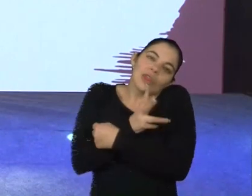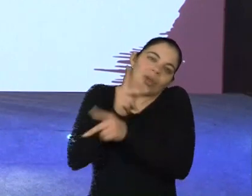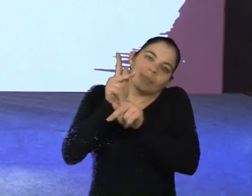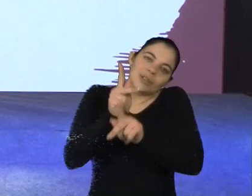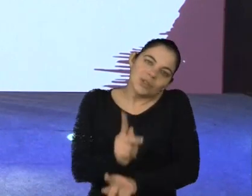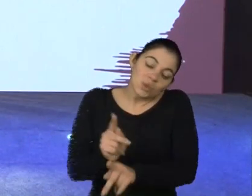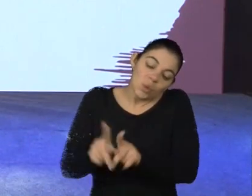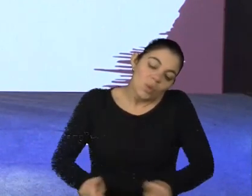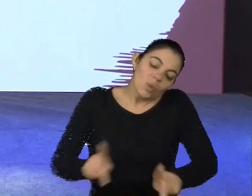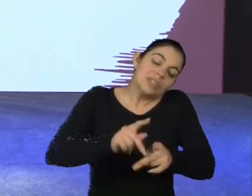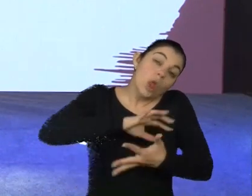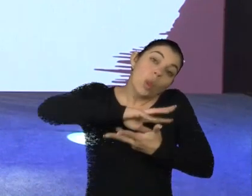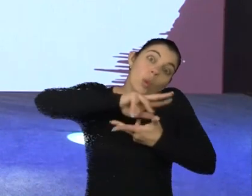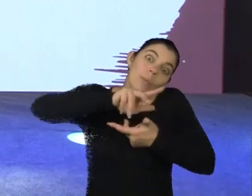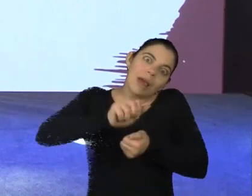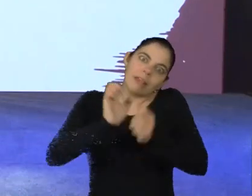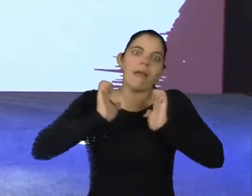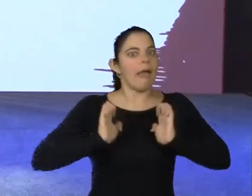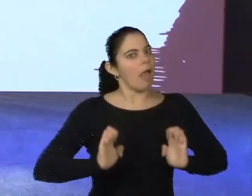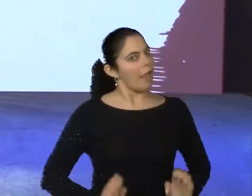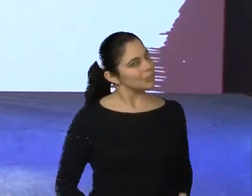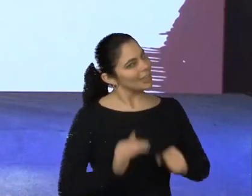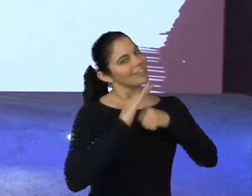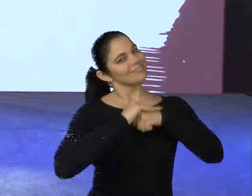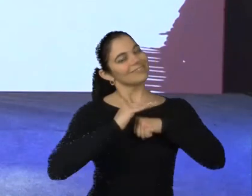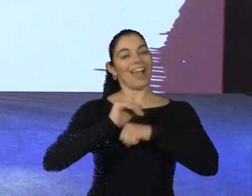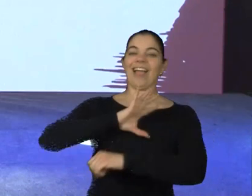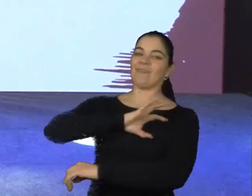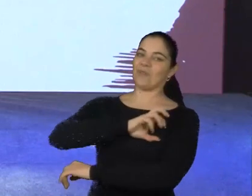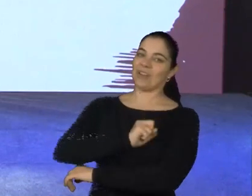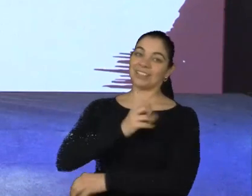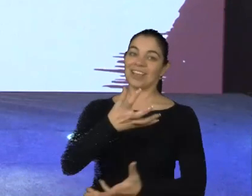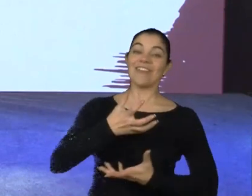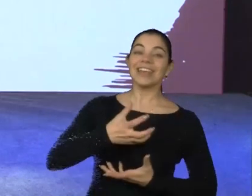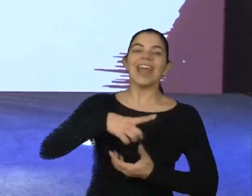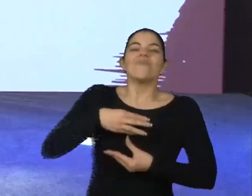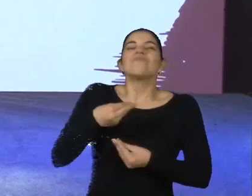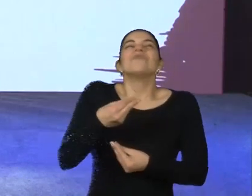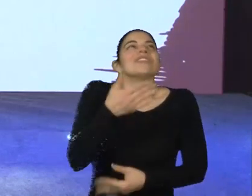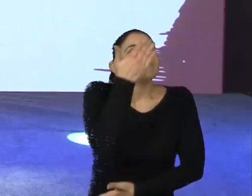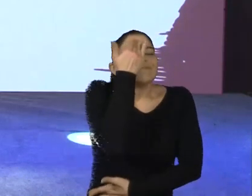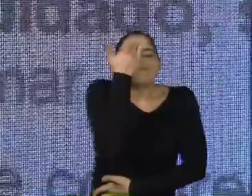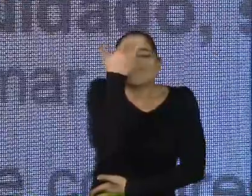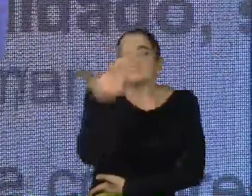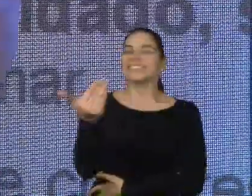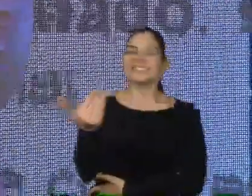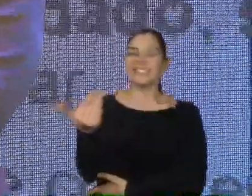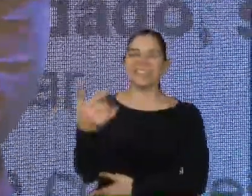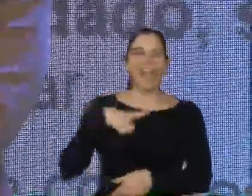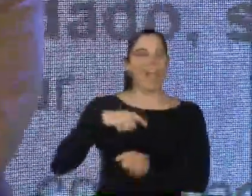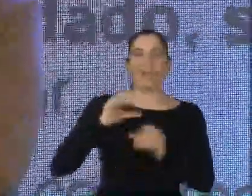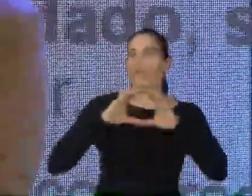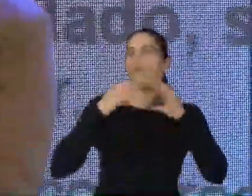do planeta de uma forma ética e amorosa. Então, eu queria deixar o meu muito obrigado. Esse